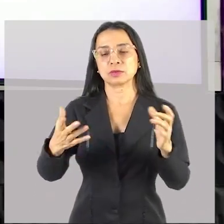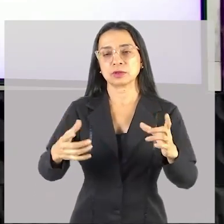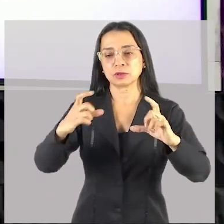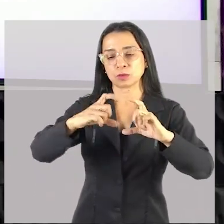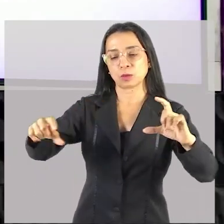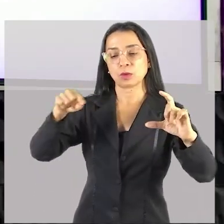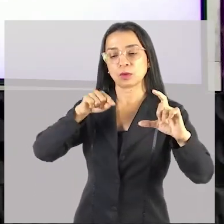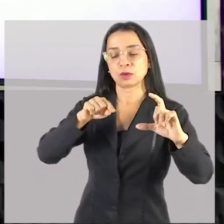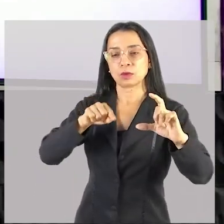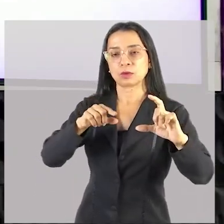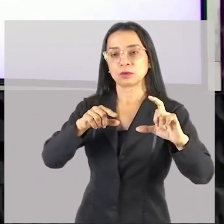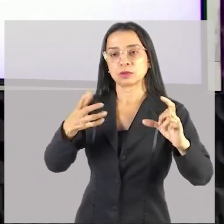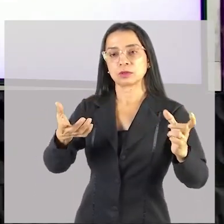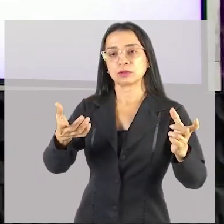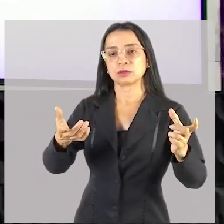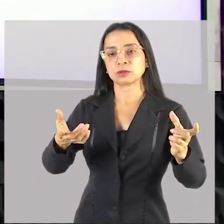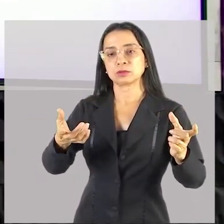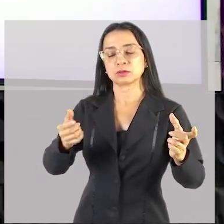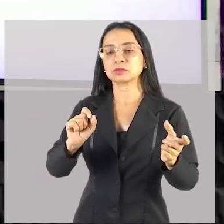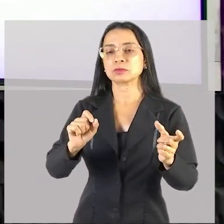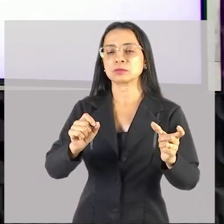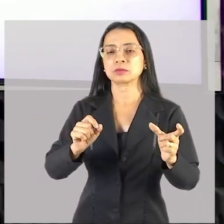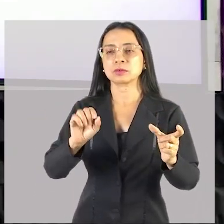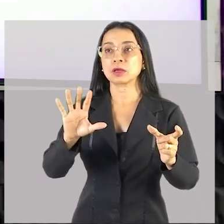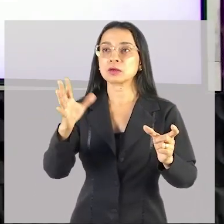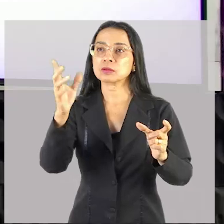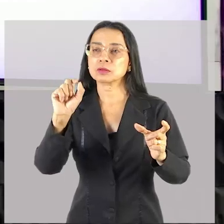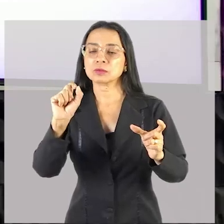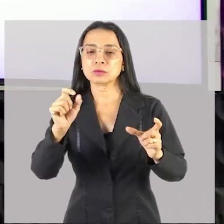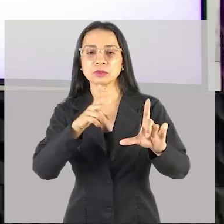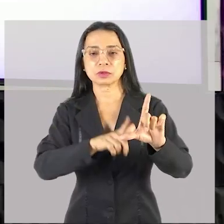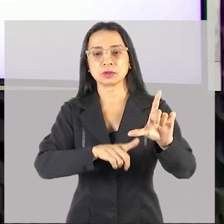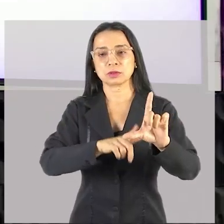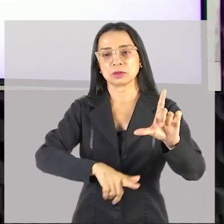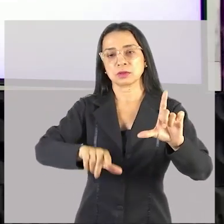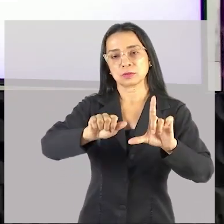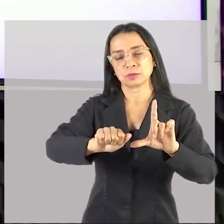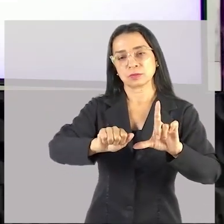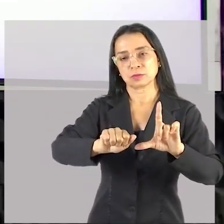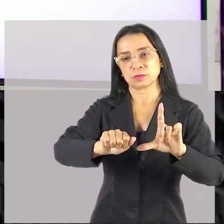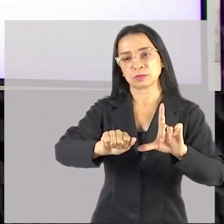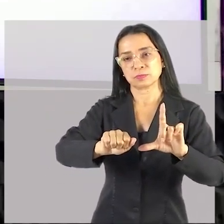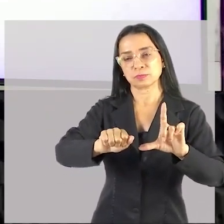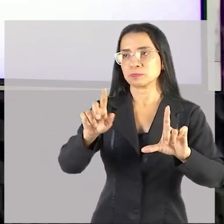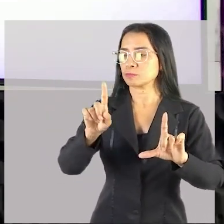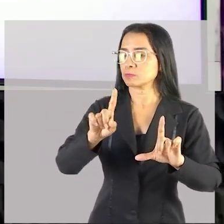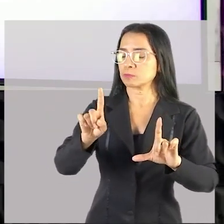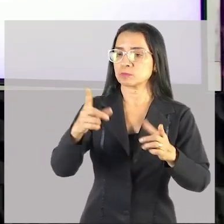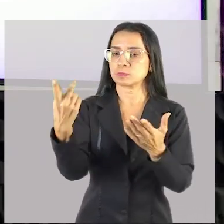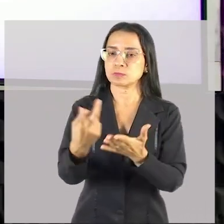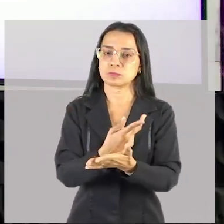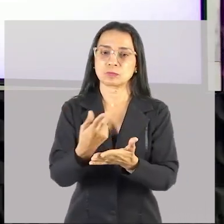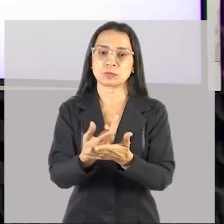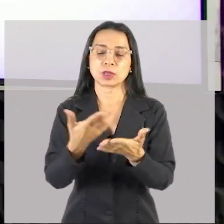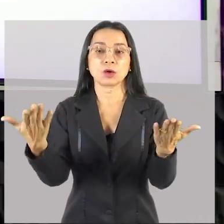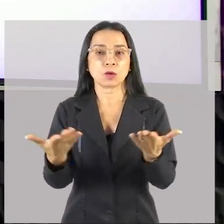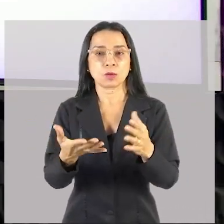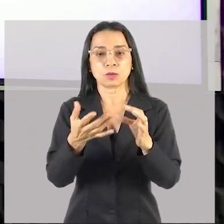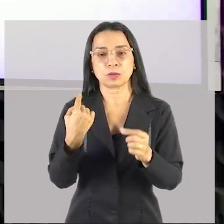quê? Letra A. Competição para a escolha de representantes? Não, minha gente. Hoje, a